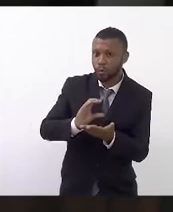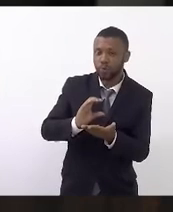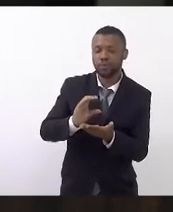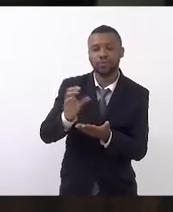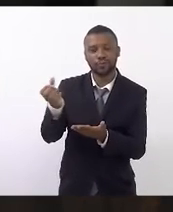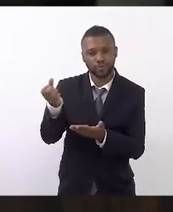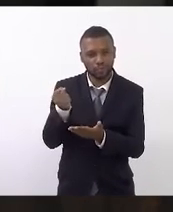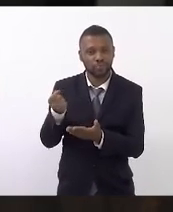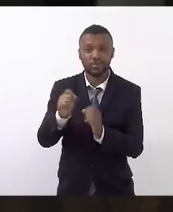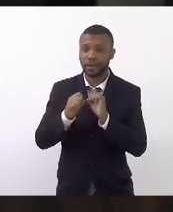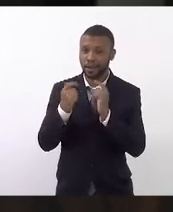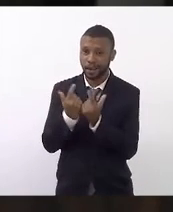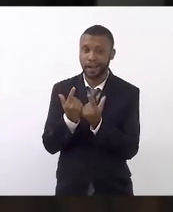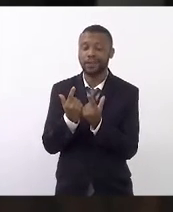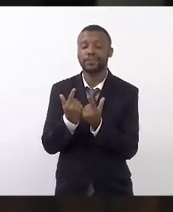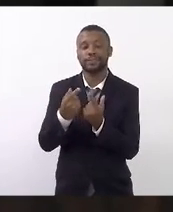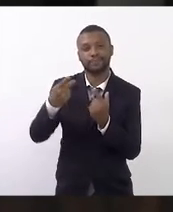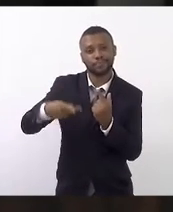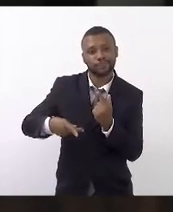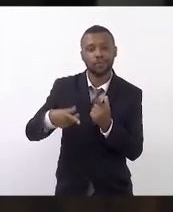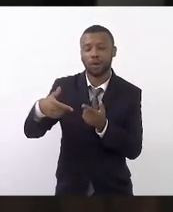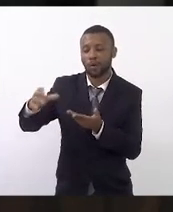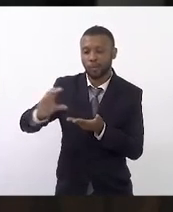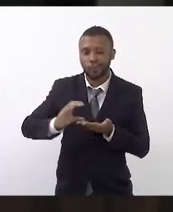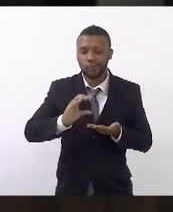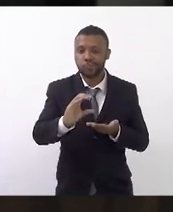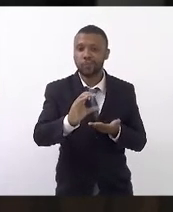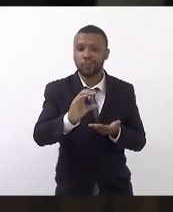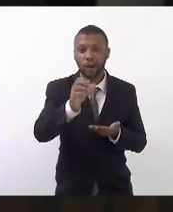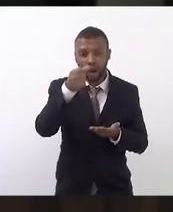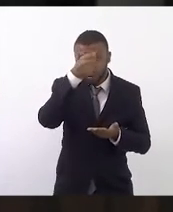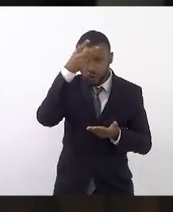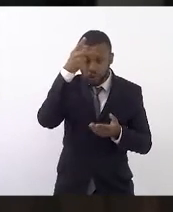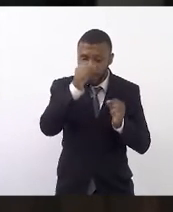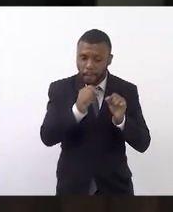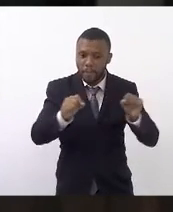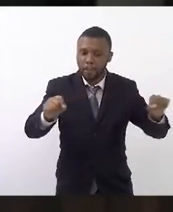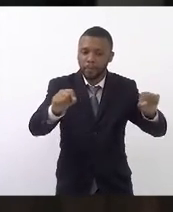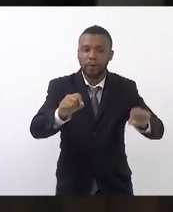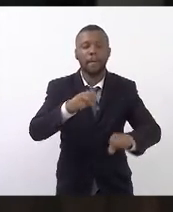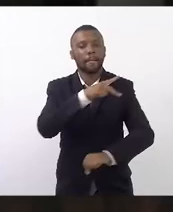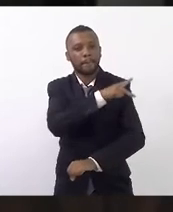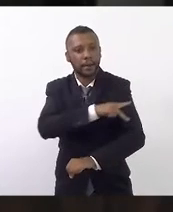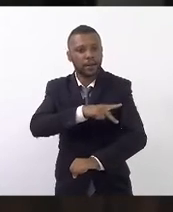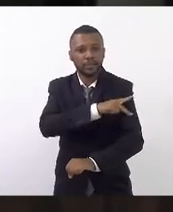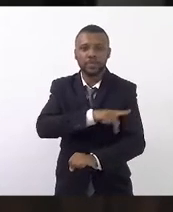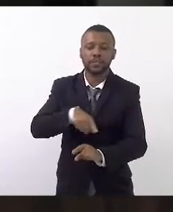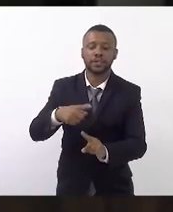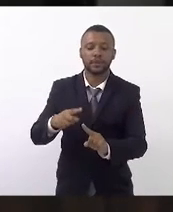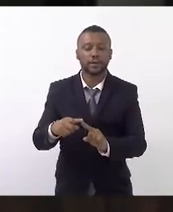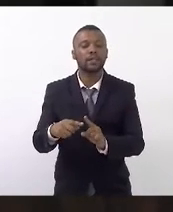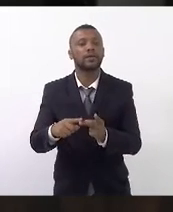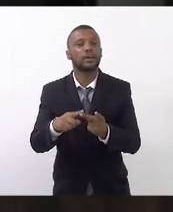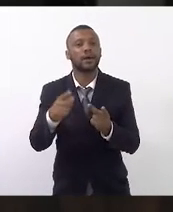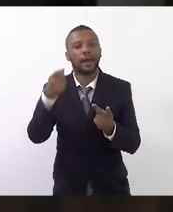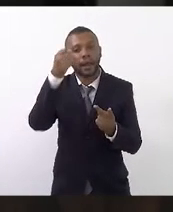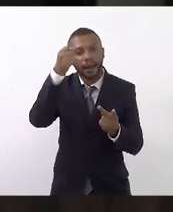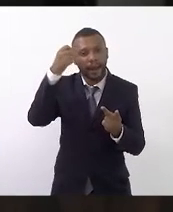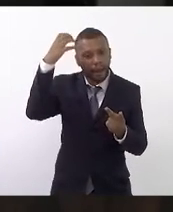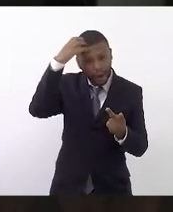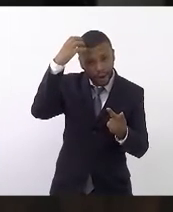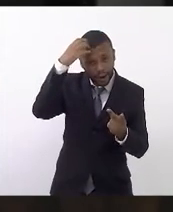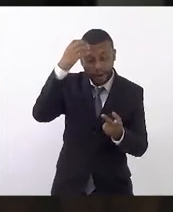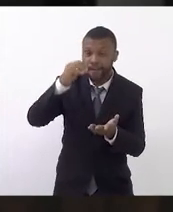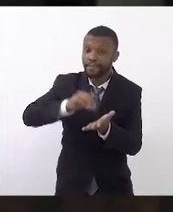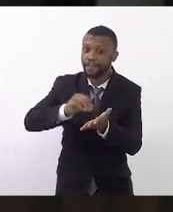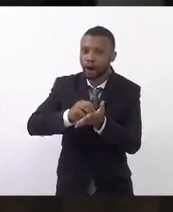do Estado do Rio de Janeiro aos municípios de Paraty e Angra, pendendo de pareceres das comissões de Constituição e Justiça, de Assuntos Municipais e